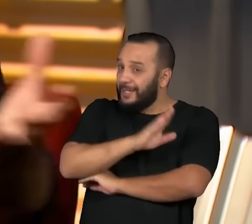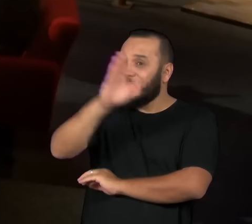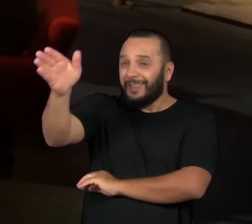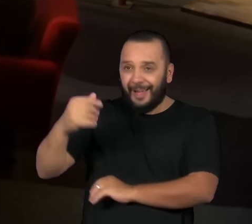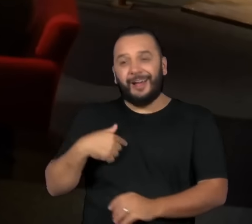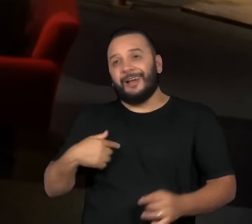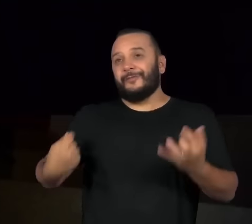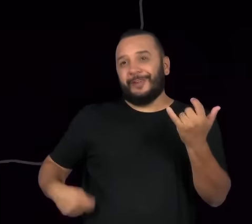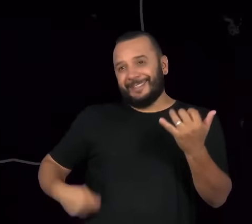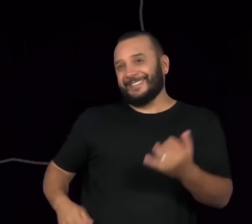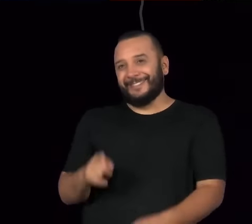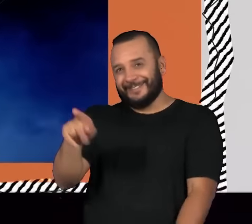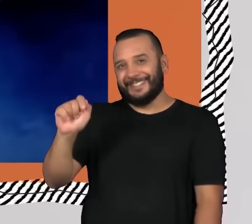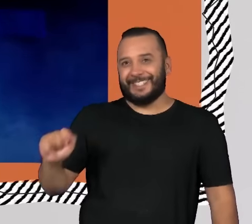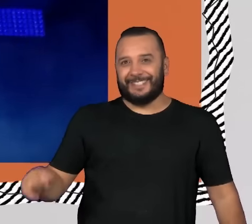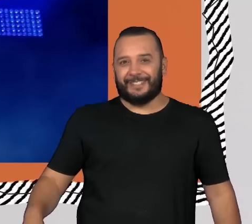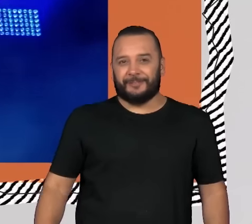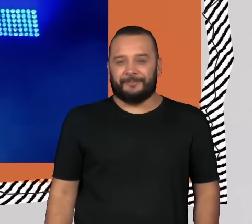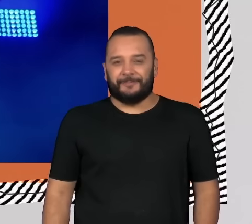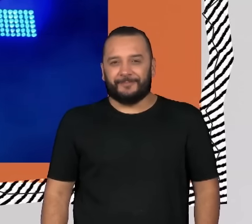né?